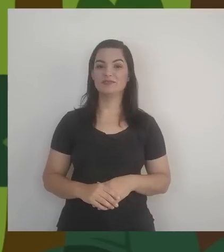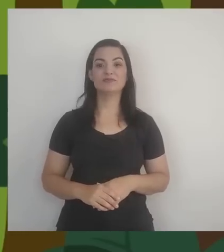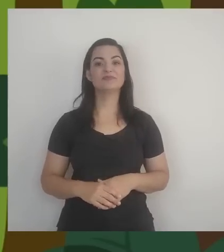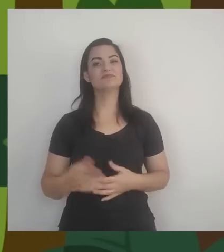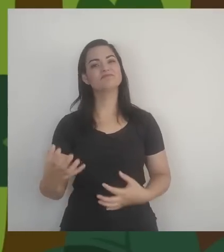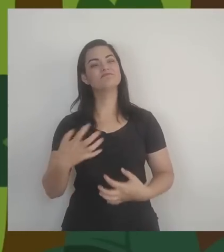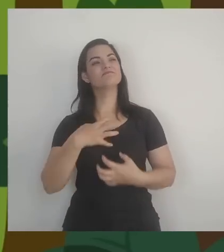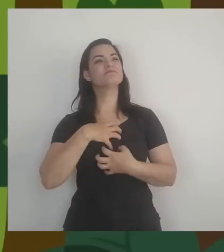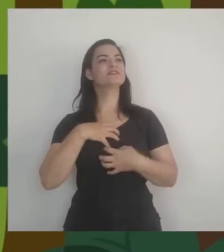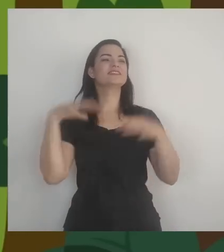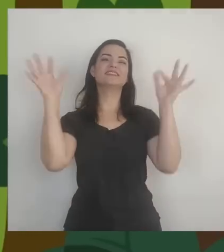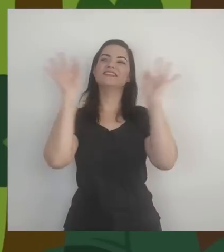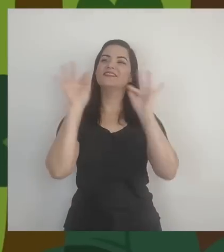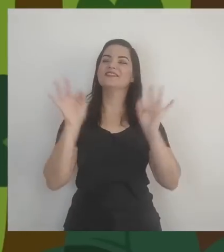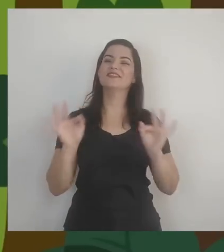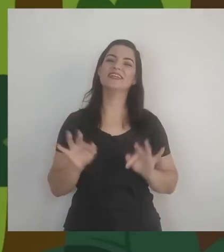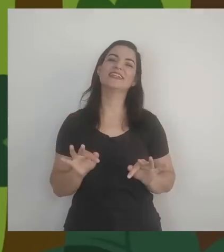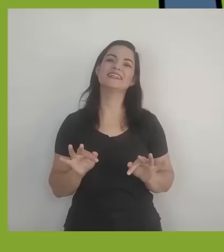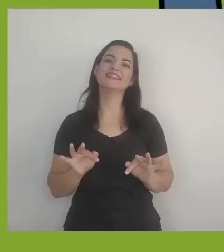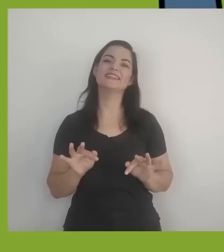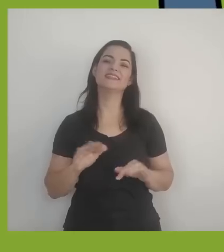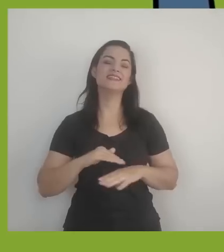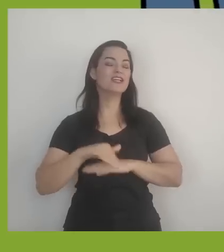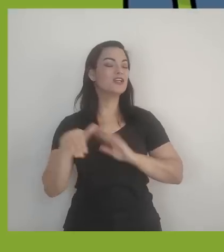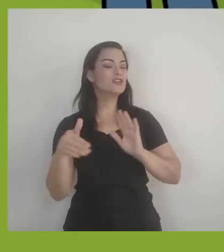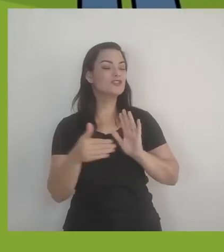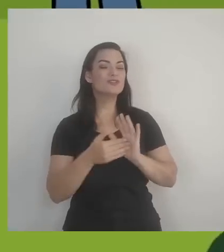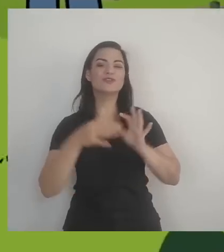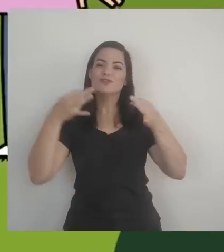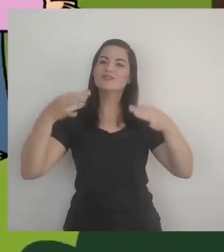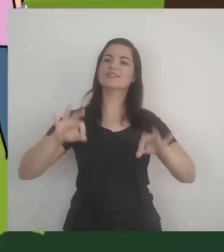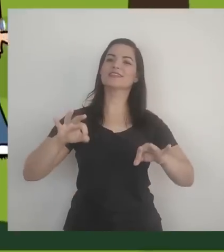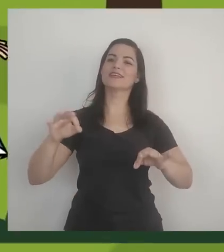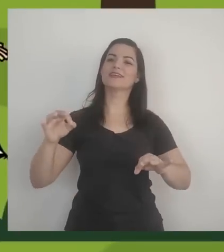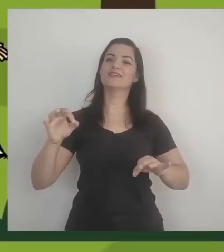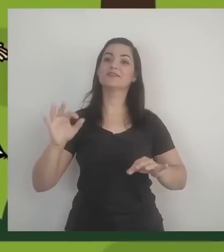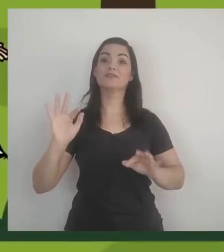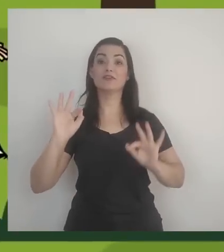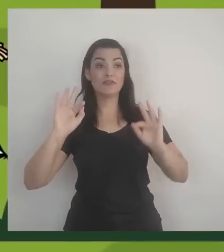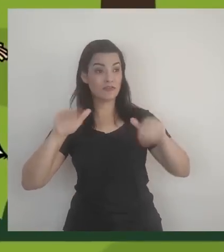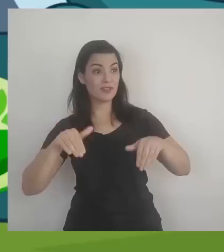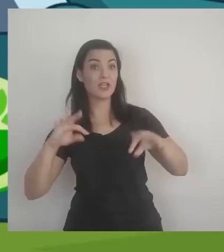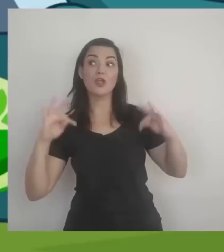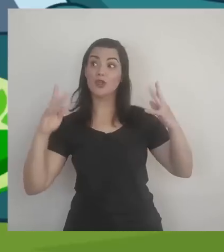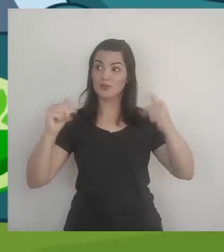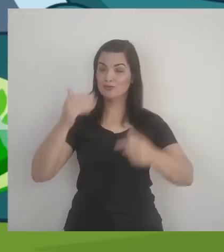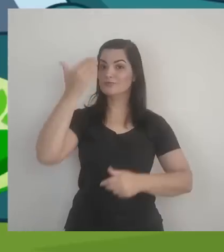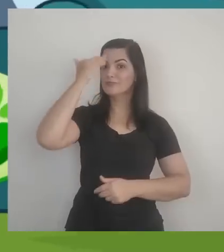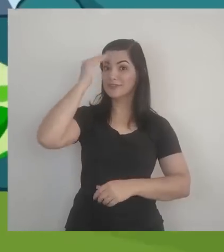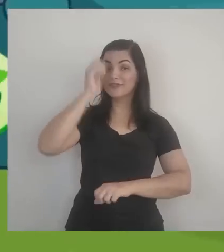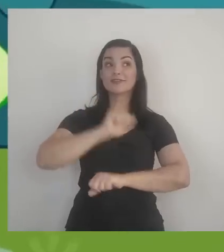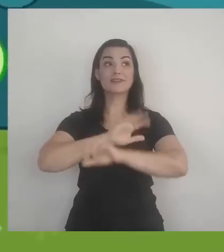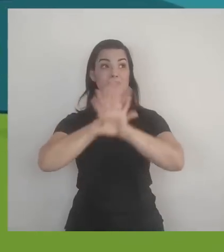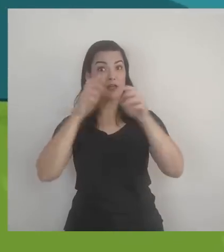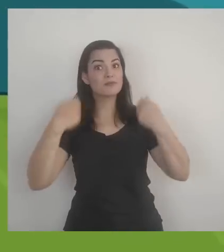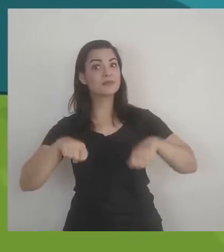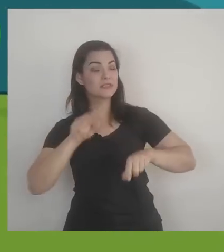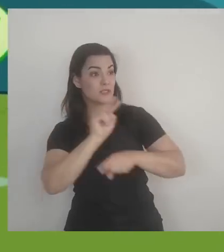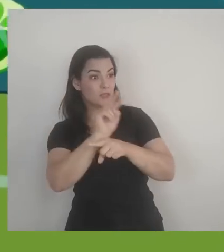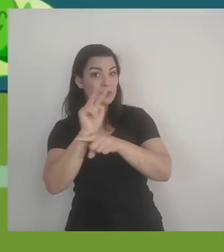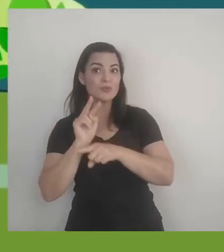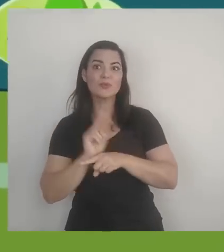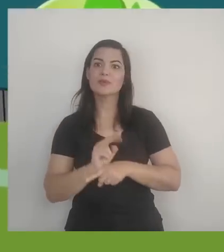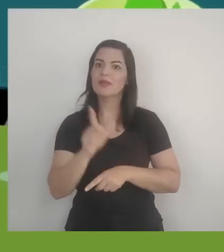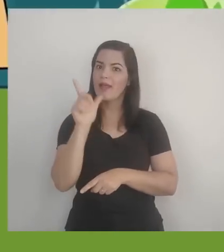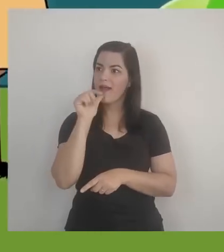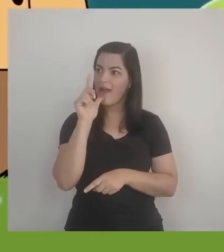Estou tão feliz que acabou dando tudo certo. É, todos entenderam que precisamos ser cuidadosos e não desperdiçar